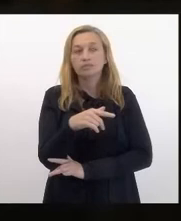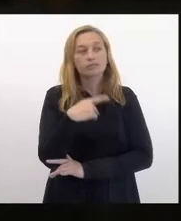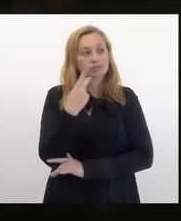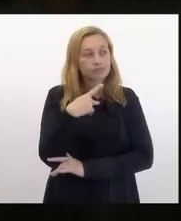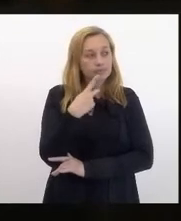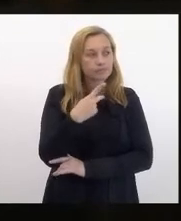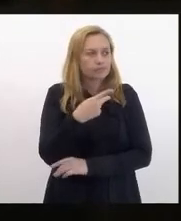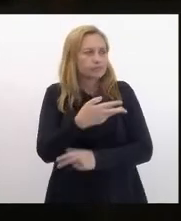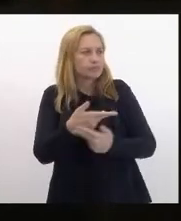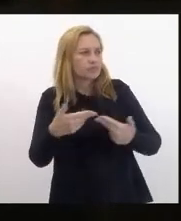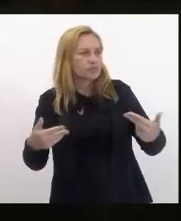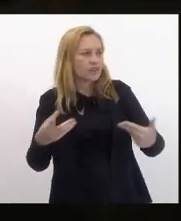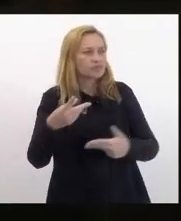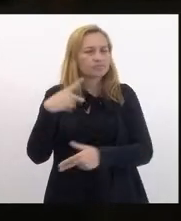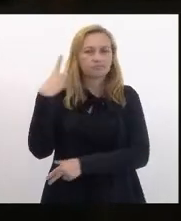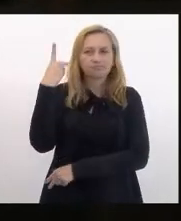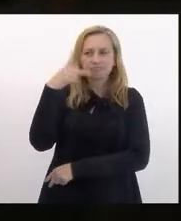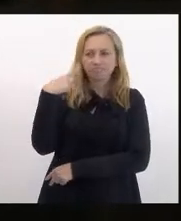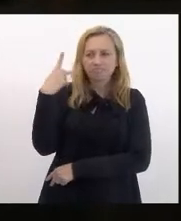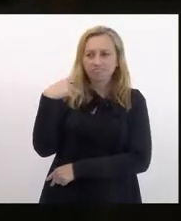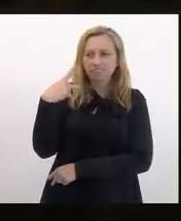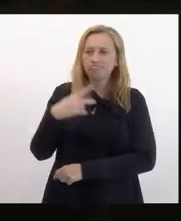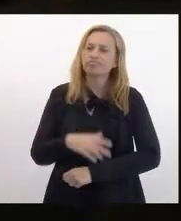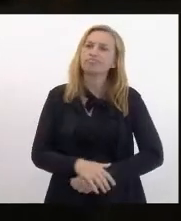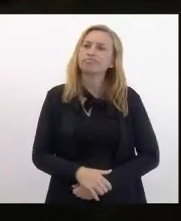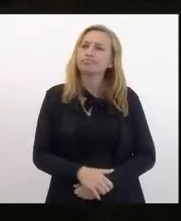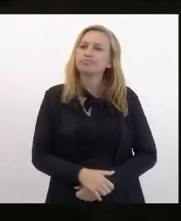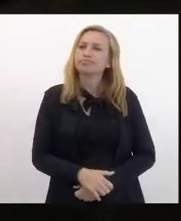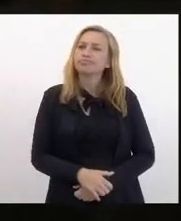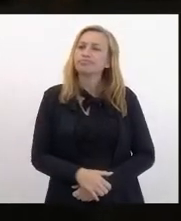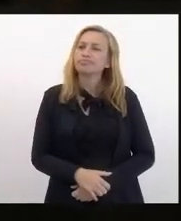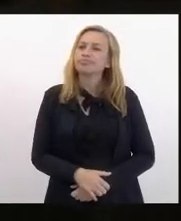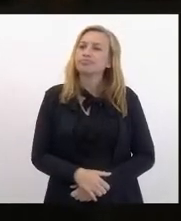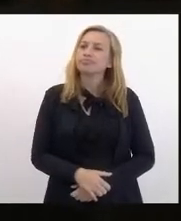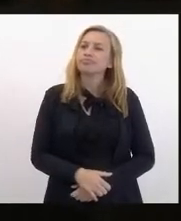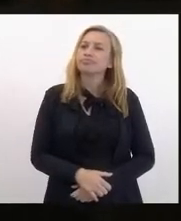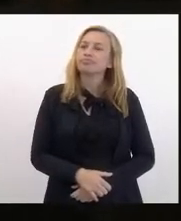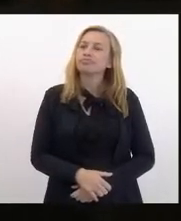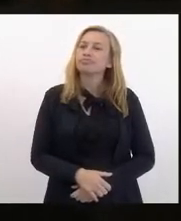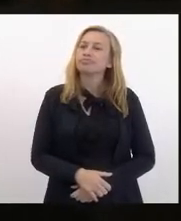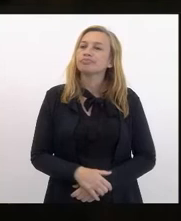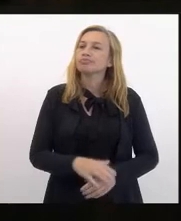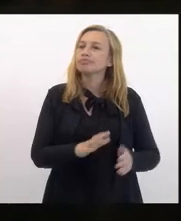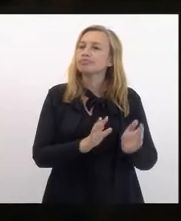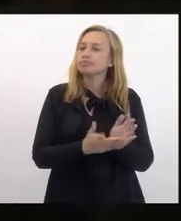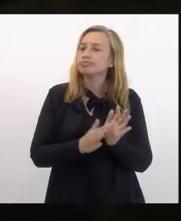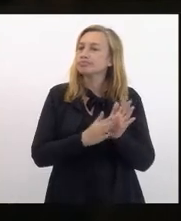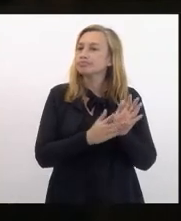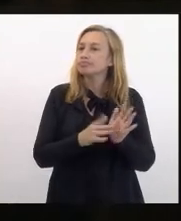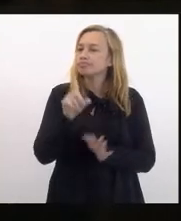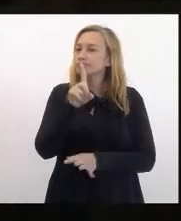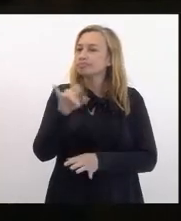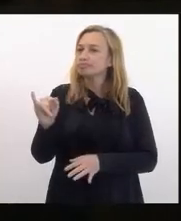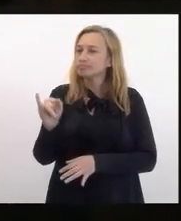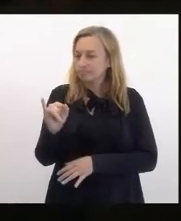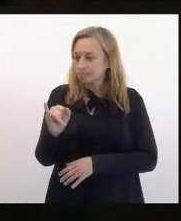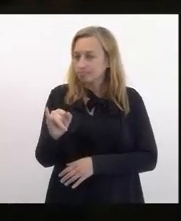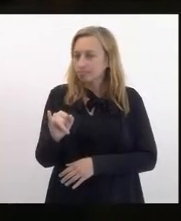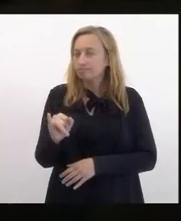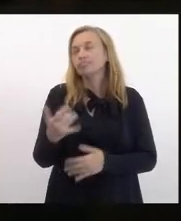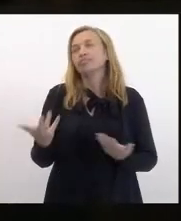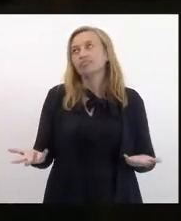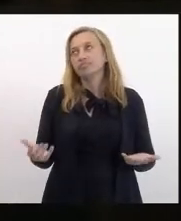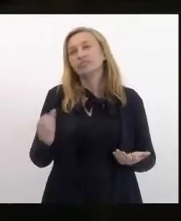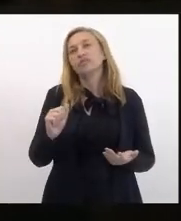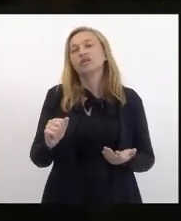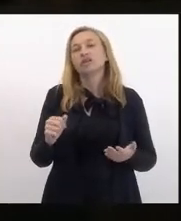mencionado por diversos parlamentares, comemoramos o Dia do Samba, que vai se estender no dia